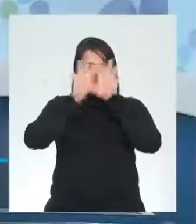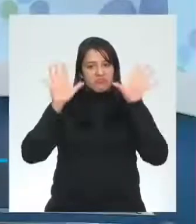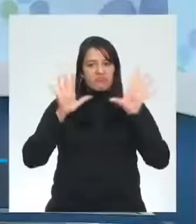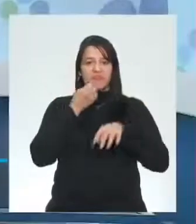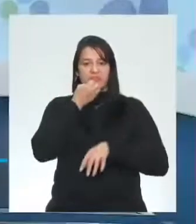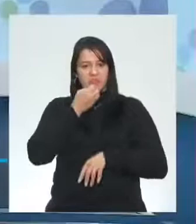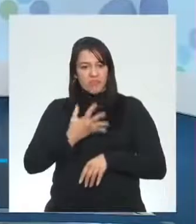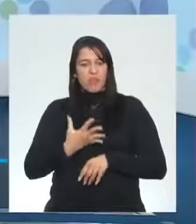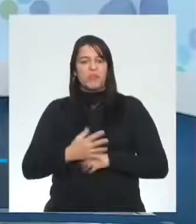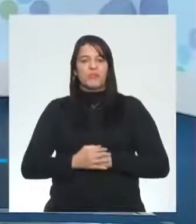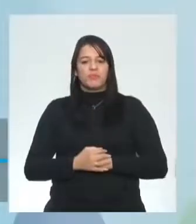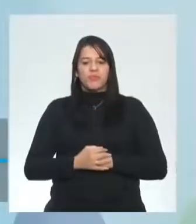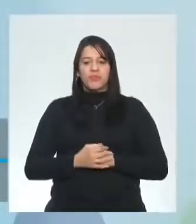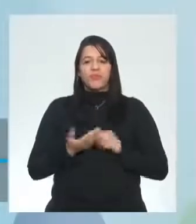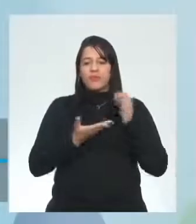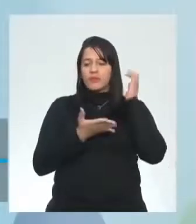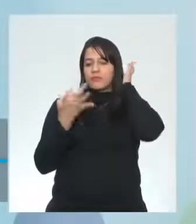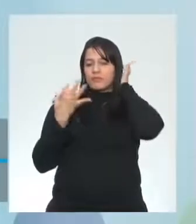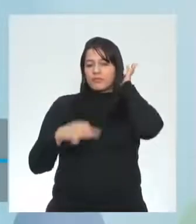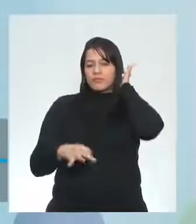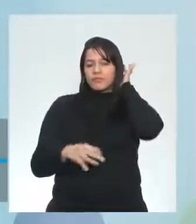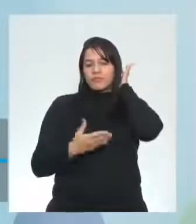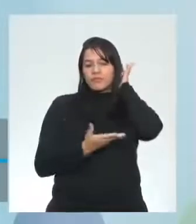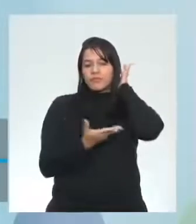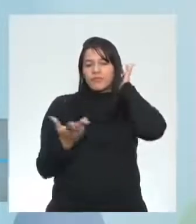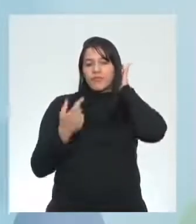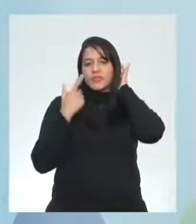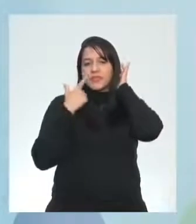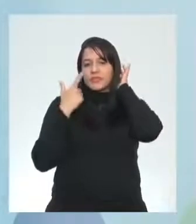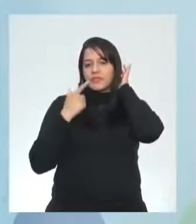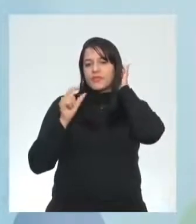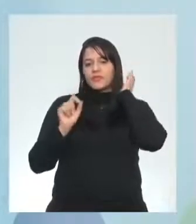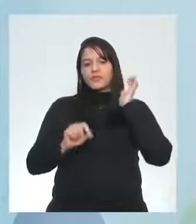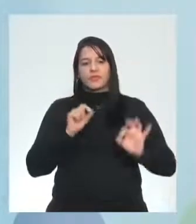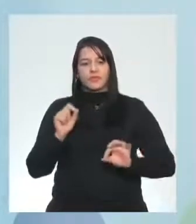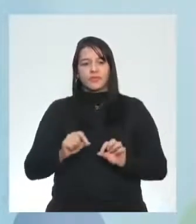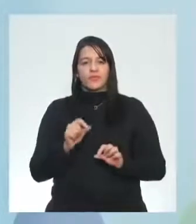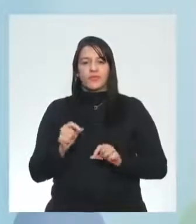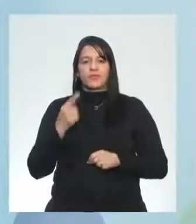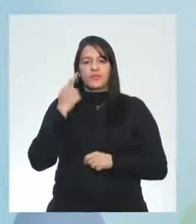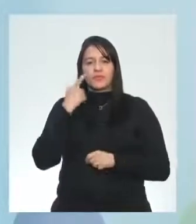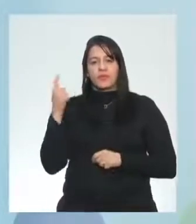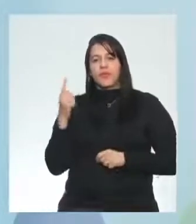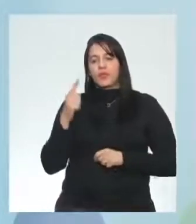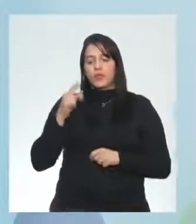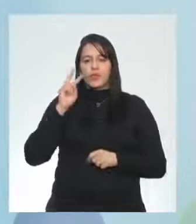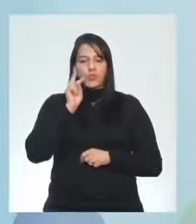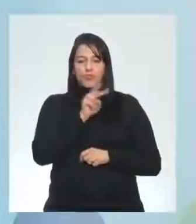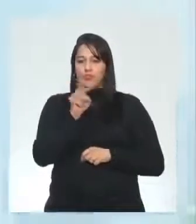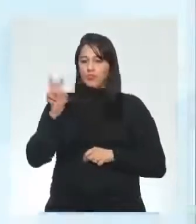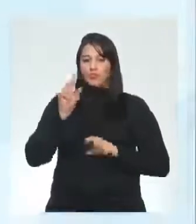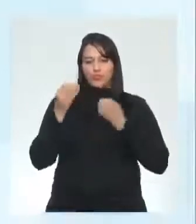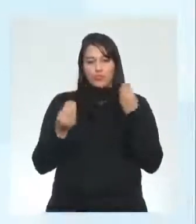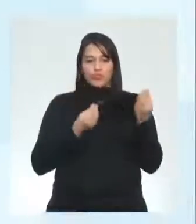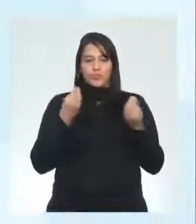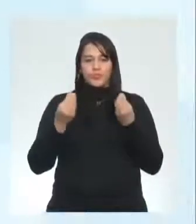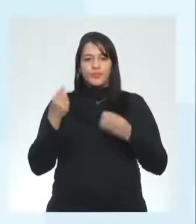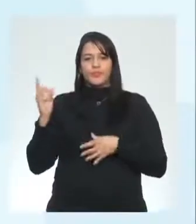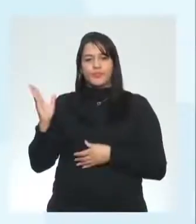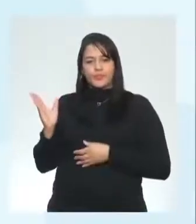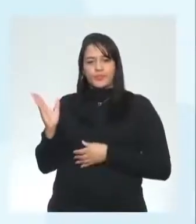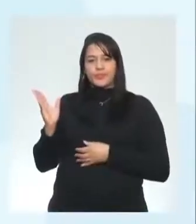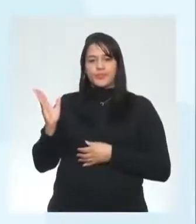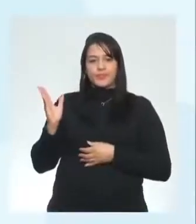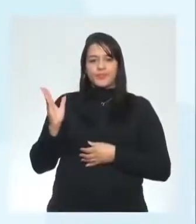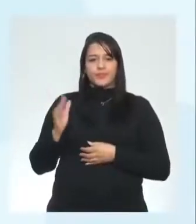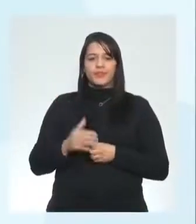bem afiados e é justamente isso, né? Então, a gente vai ver aí um pouquinho a respeito da fisiologia, então, da visão. Então, olha só para vocês aí na tela, a gente